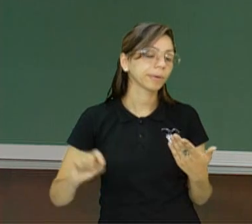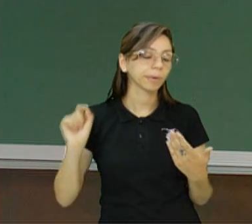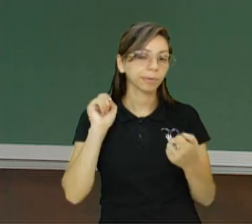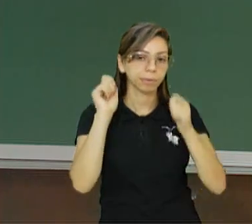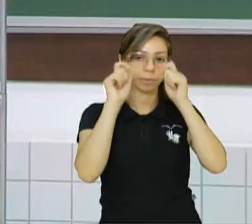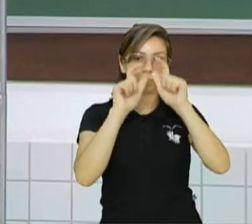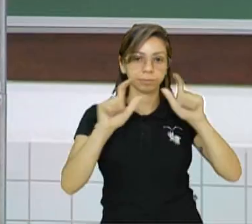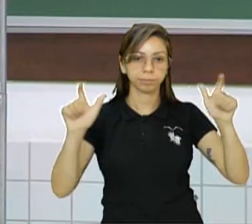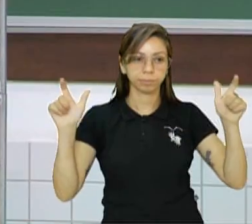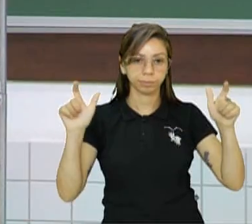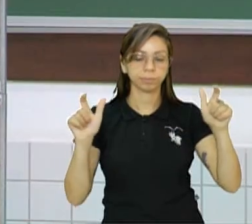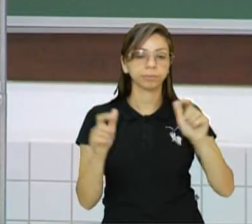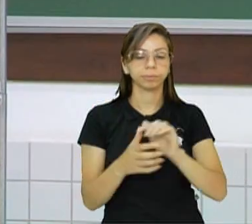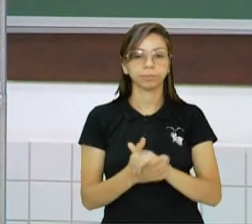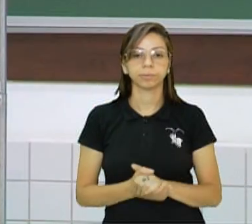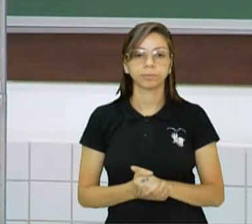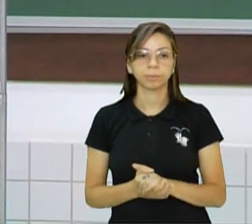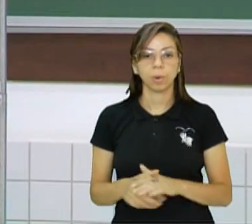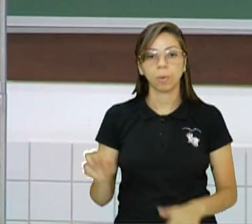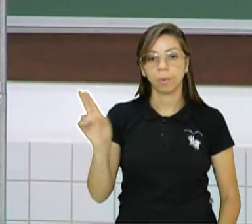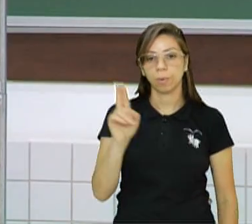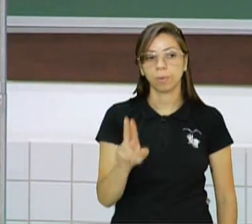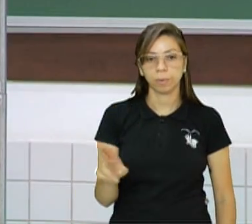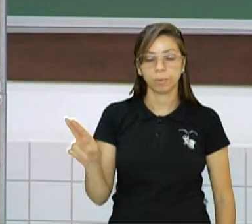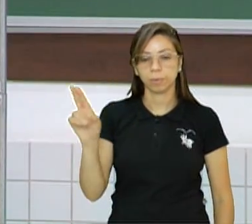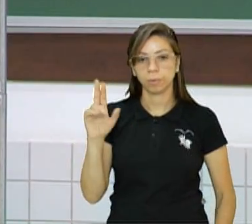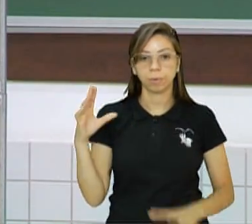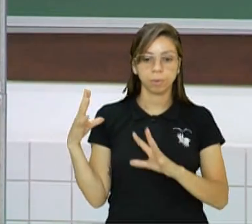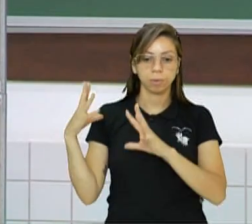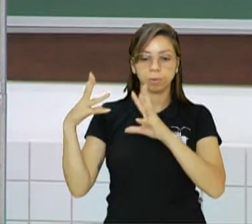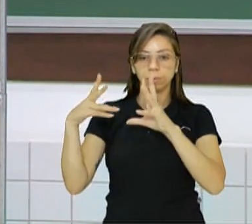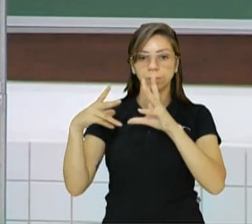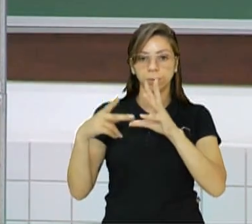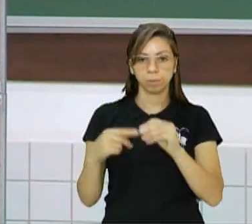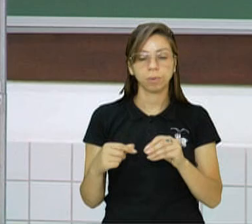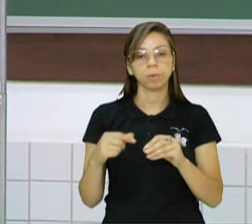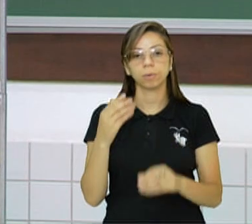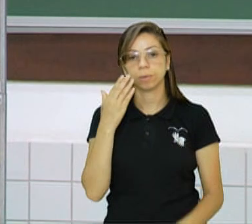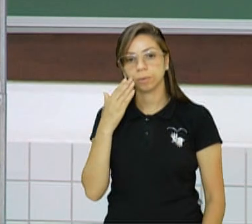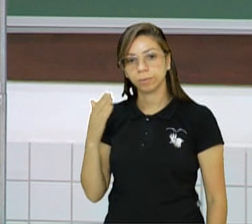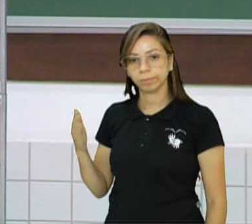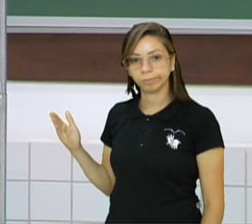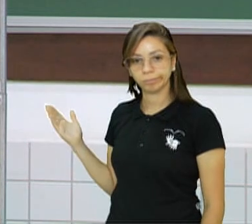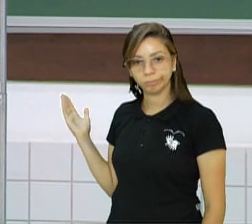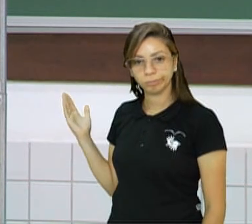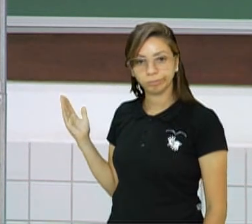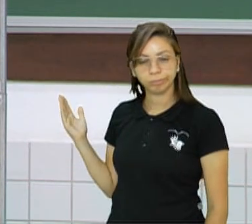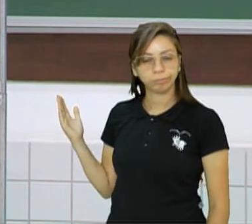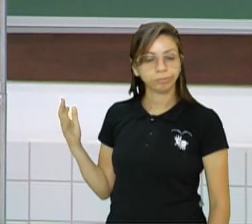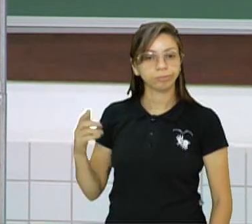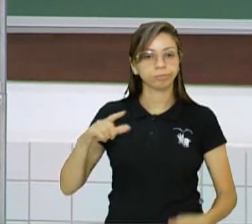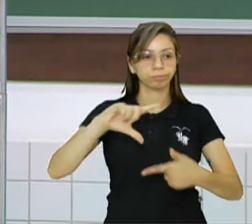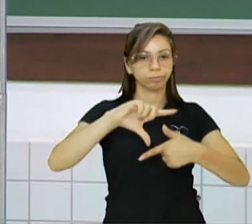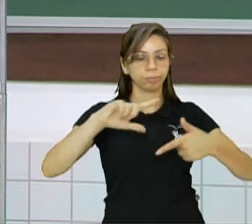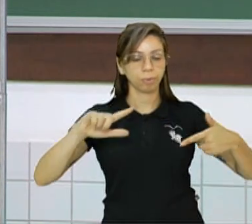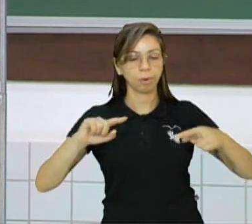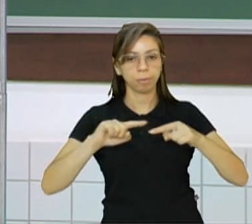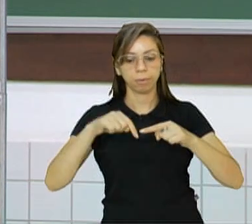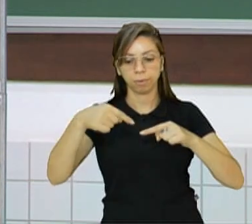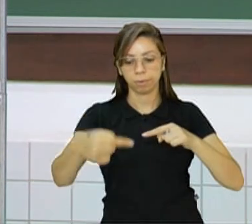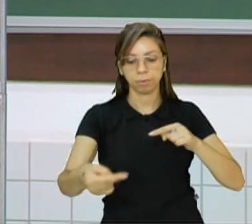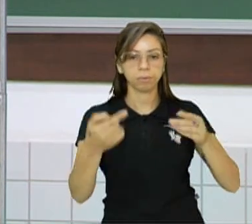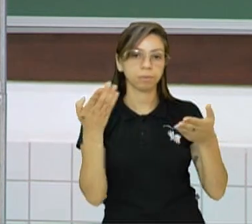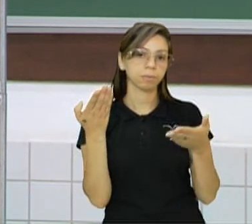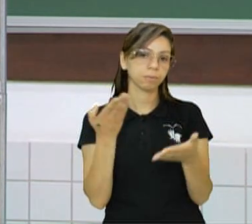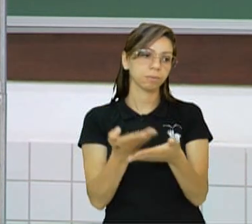bem atenção. Nós vamos ter que usar todos esses poliedros. Por quê? Porque na nossa próxima